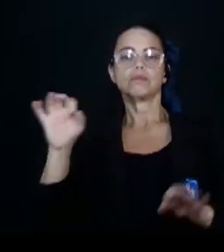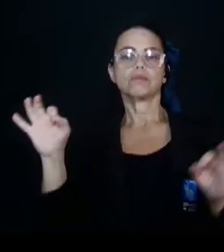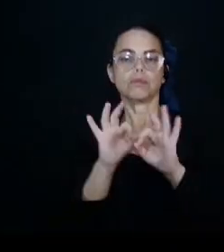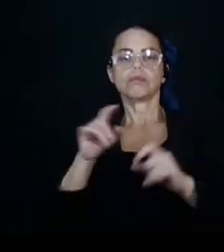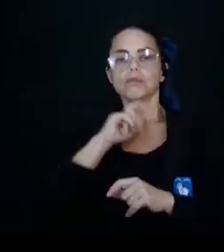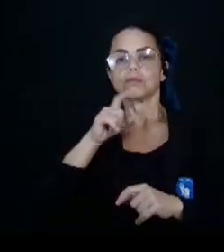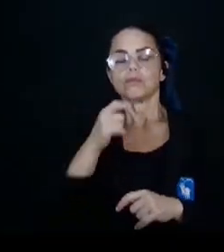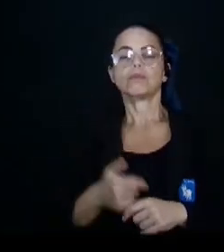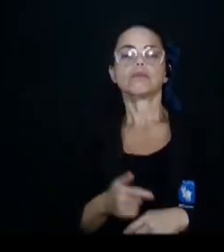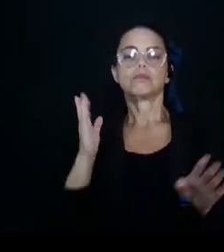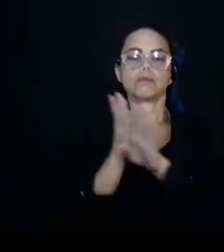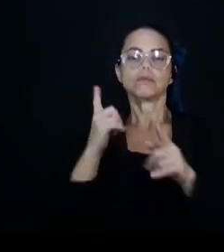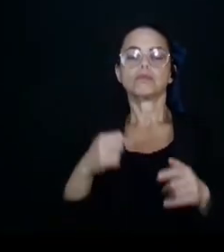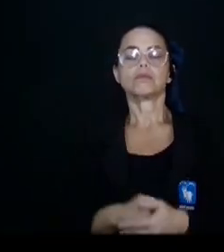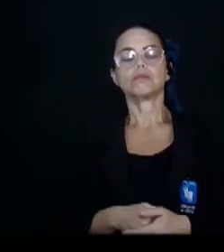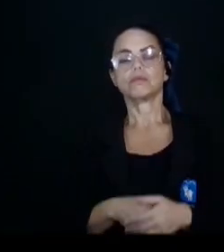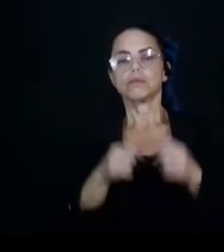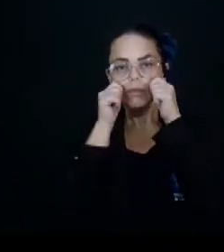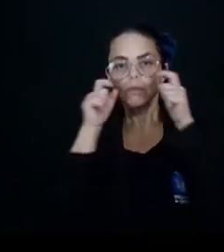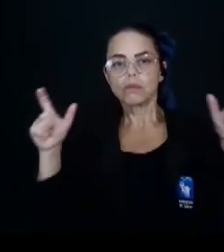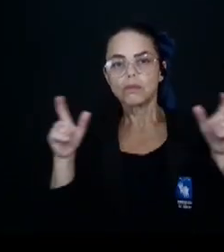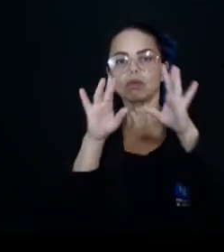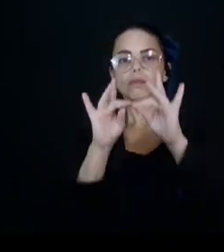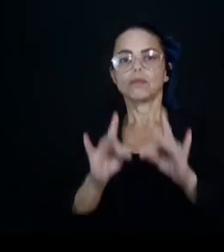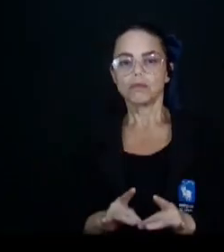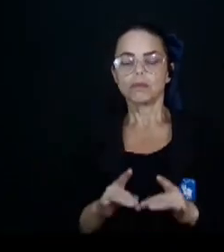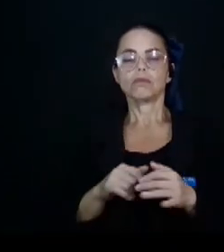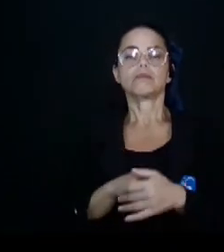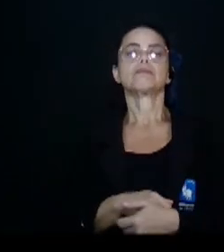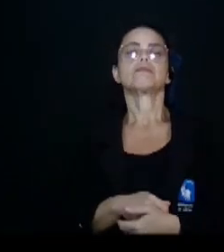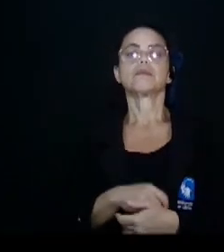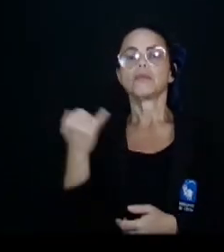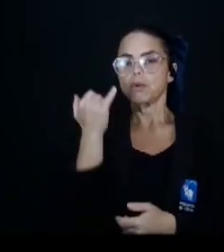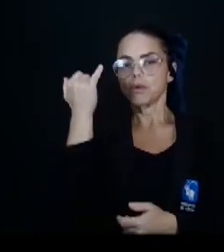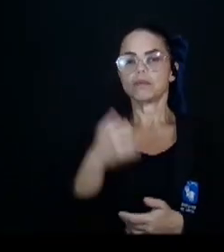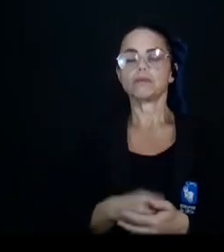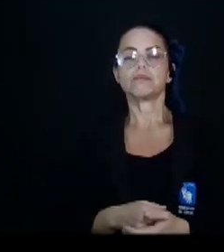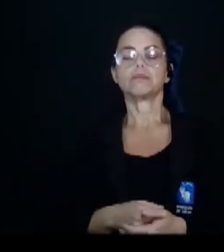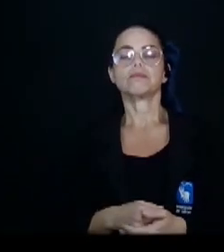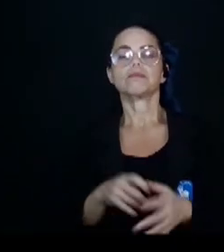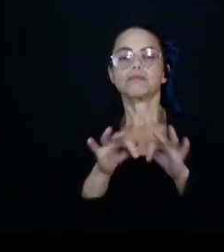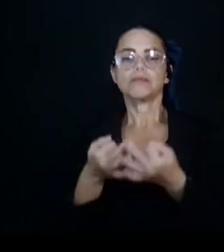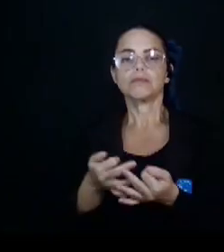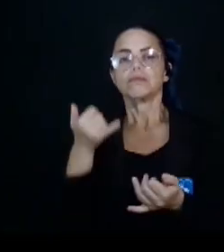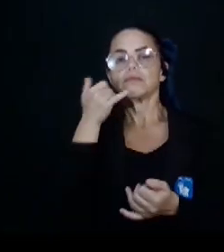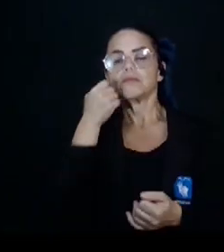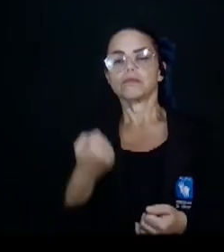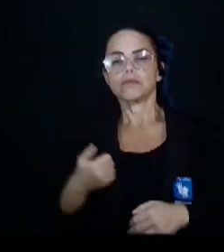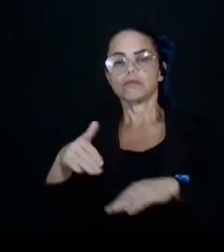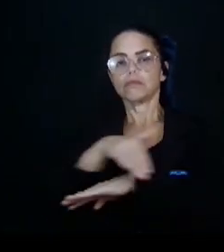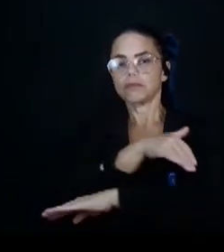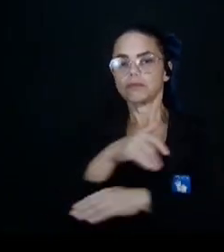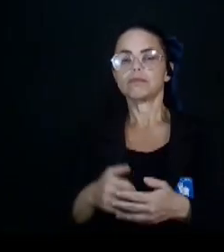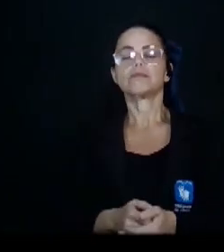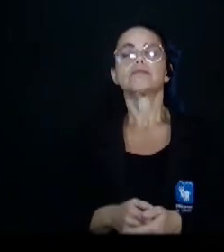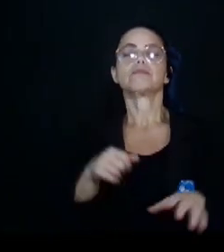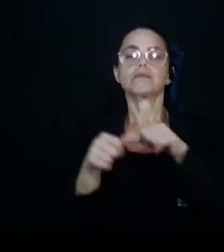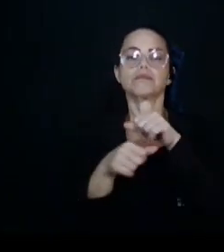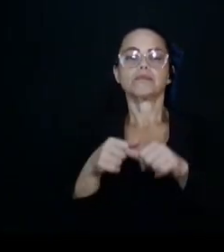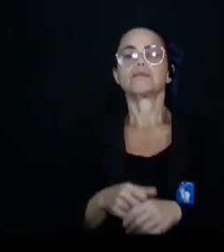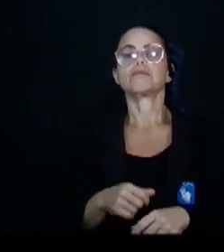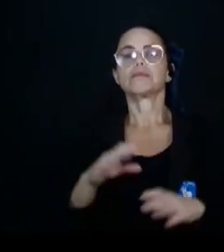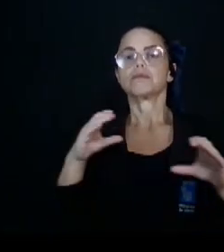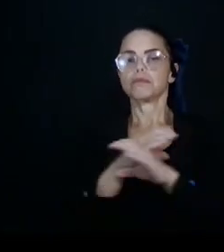prestar atenção nesses detalhes que faz toda a diferença, né, Jamile? Um simples telefone, um endereço já muda completamente aí